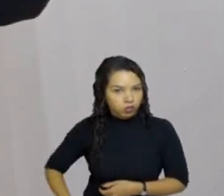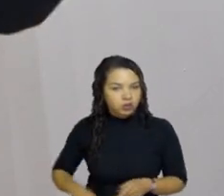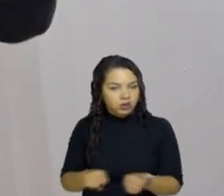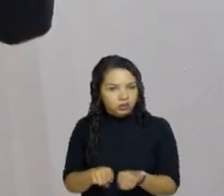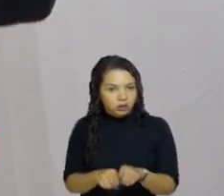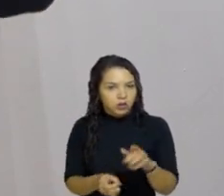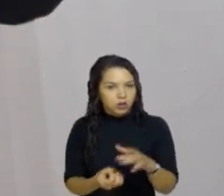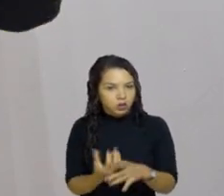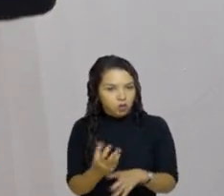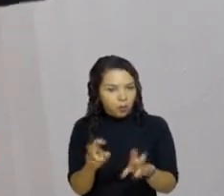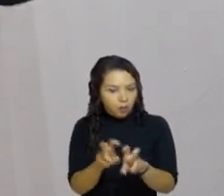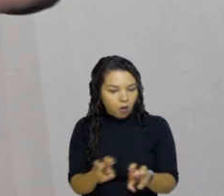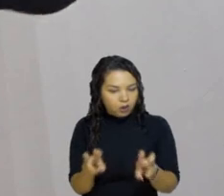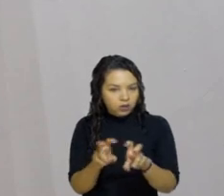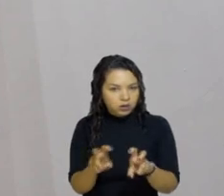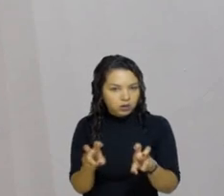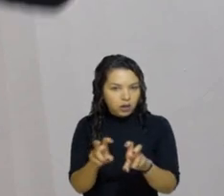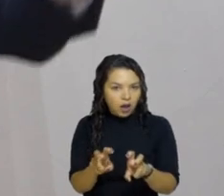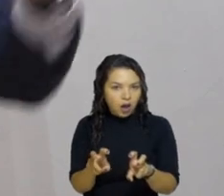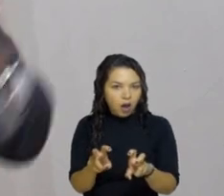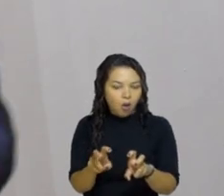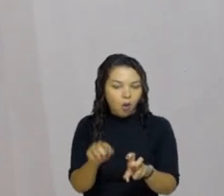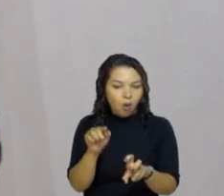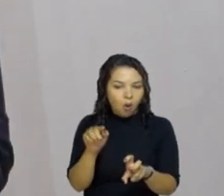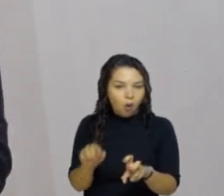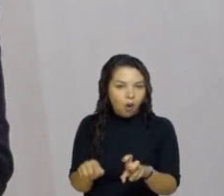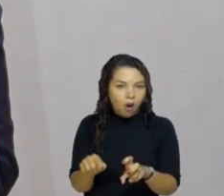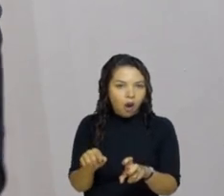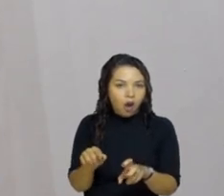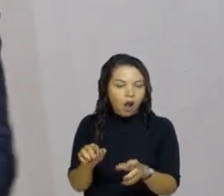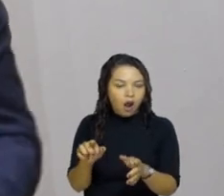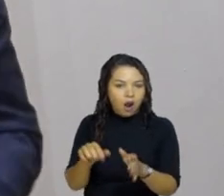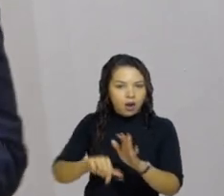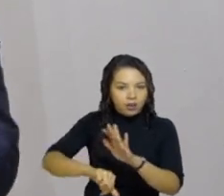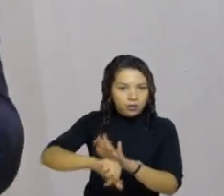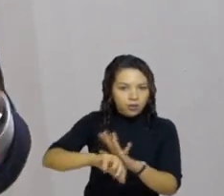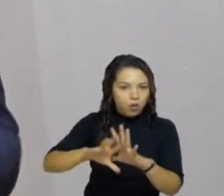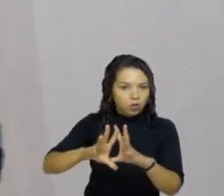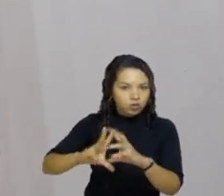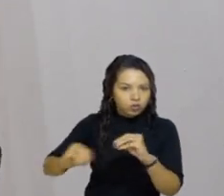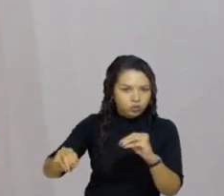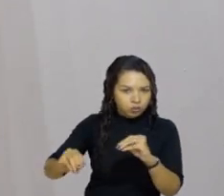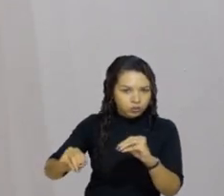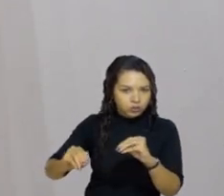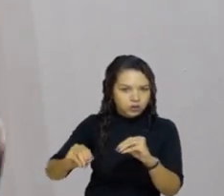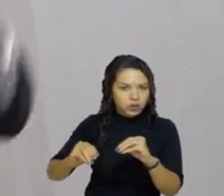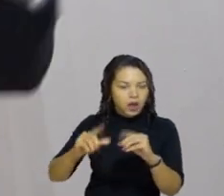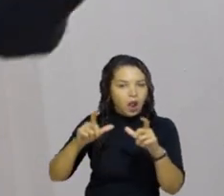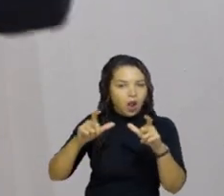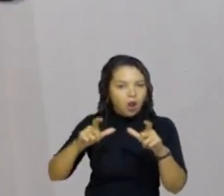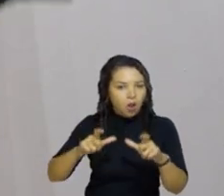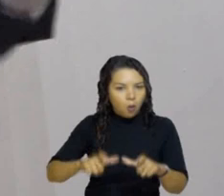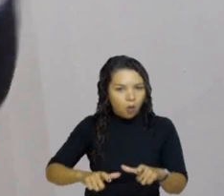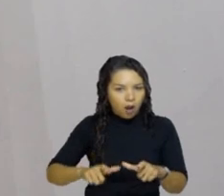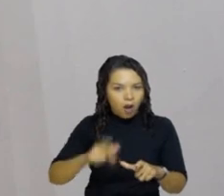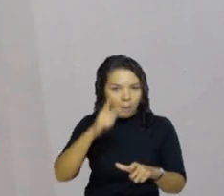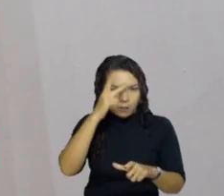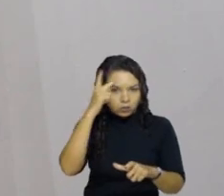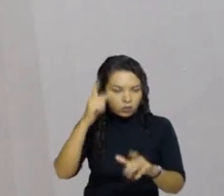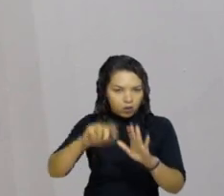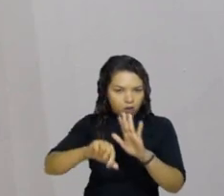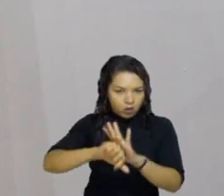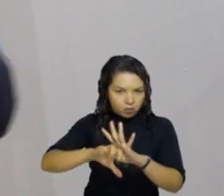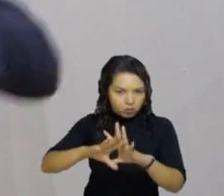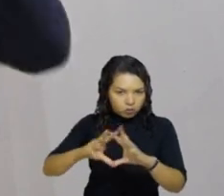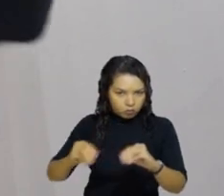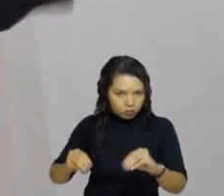que o governador havia apresentado em 2005, enquanto deputado estadual, queria criar um portal para foragidos. Não foi aprovada a legislação